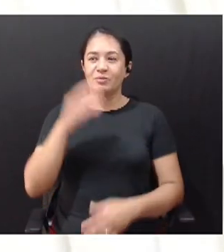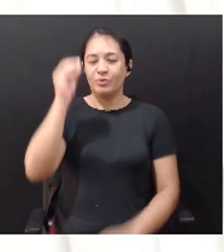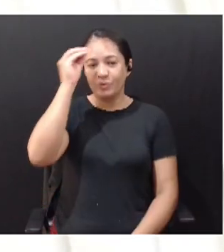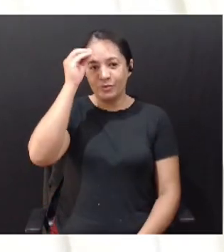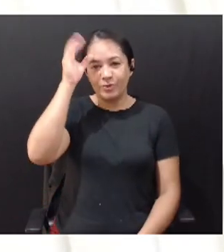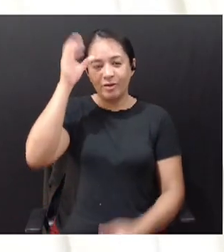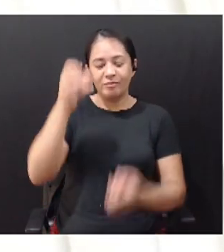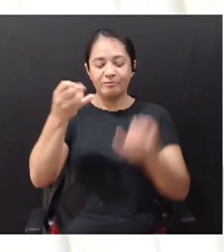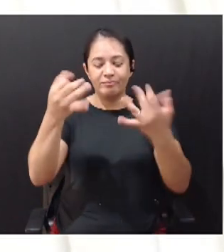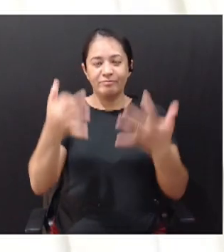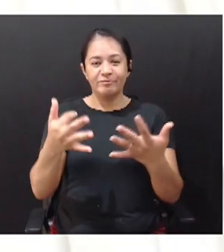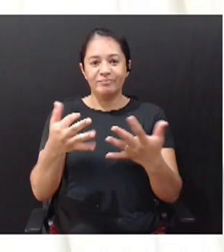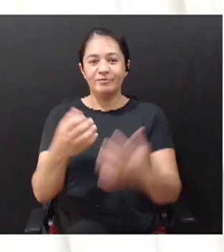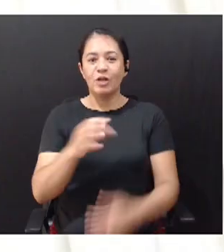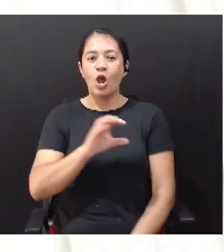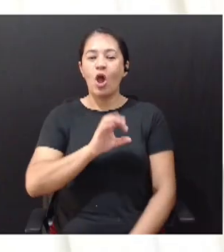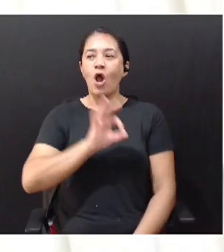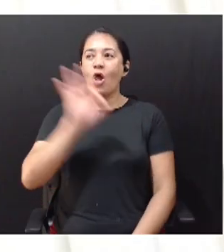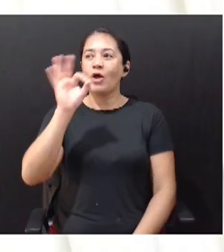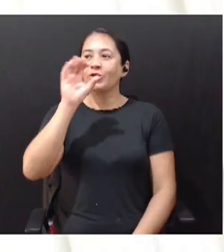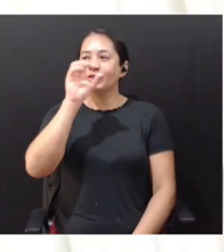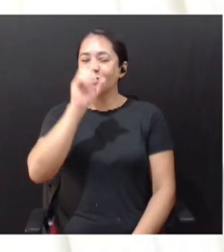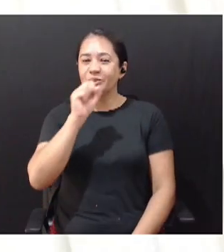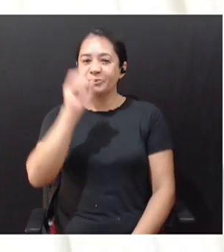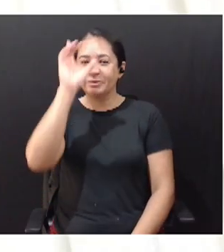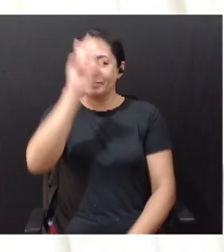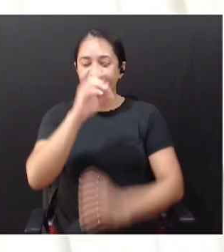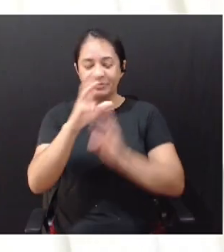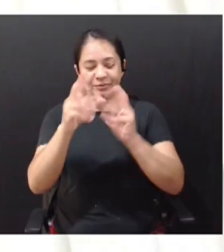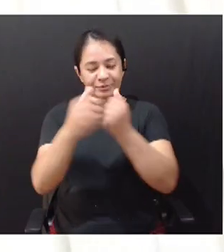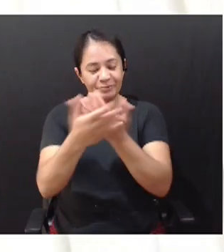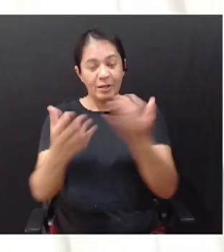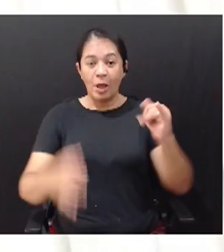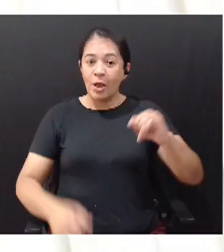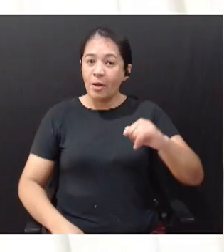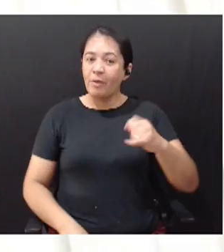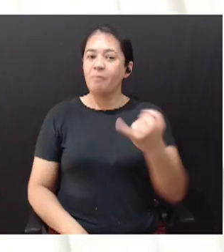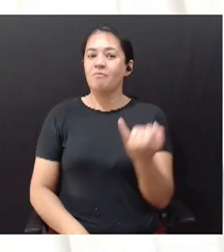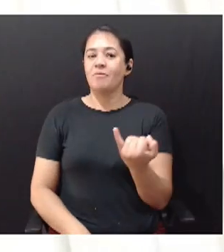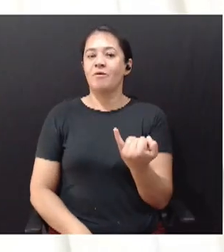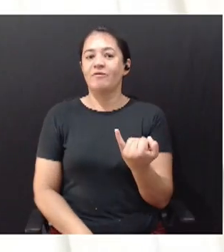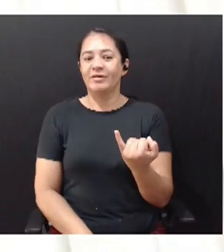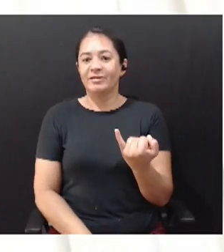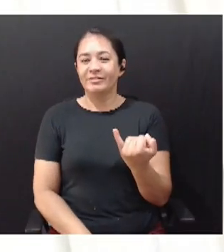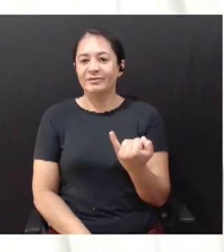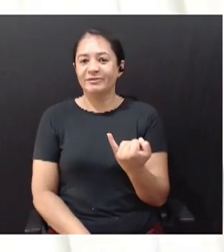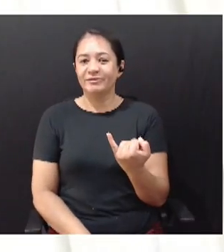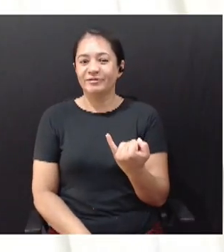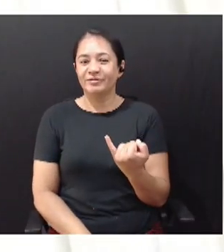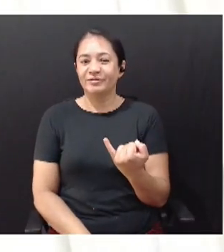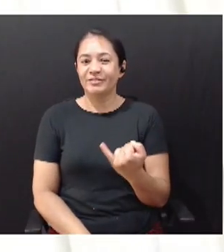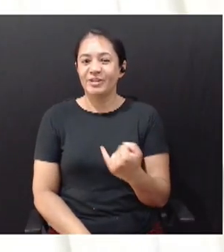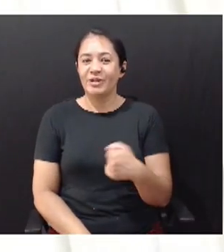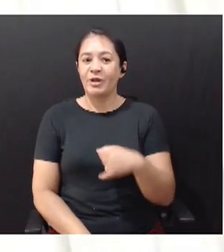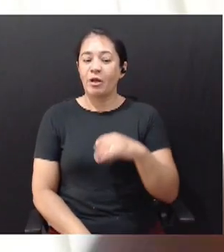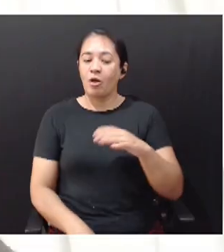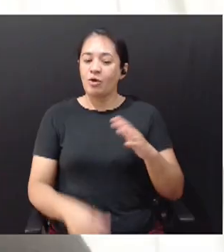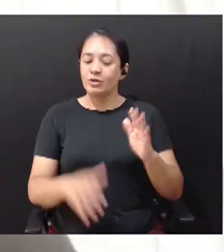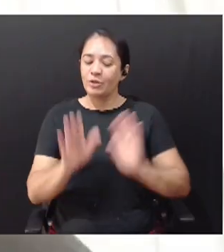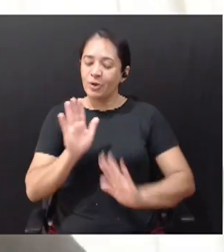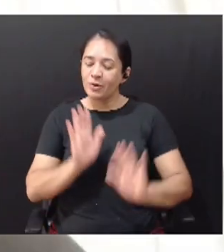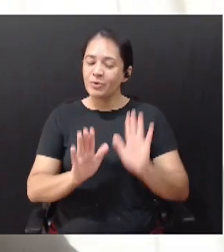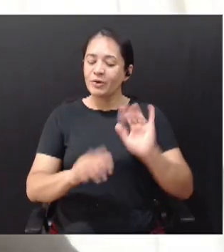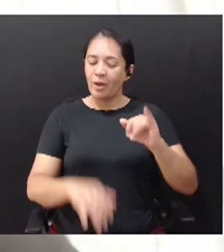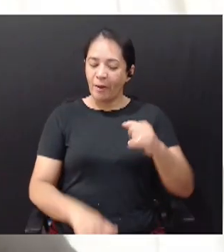final de semana a todos. Aproveitem, né, com muita prudência, com muita